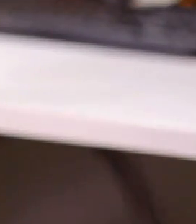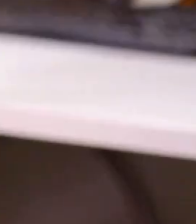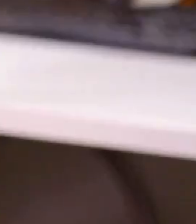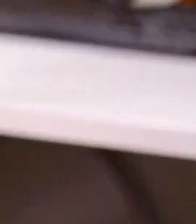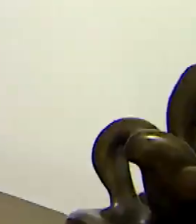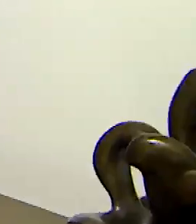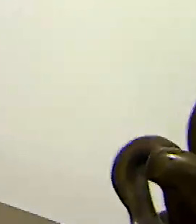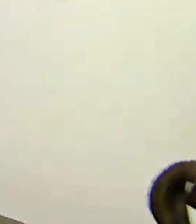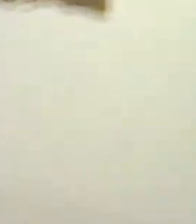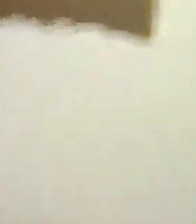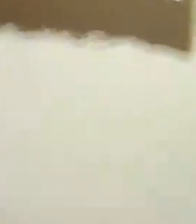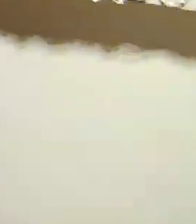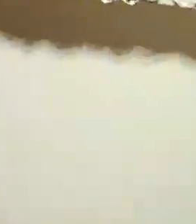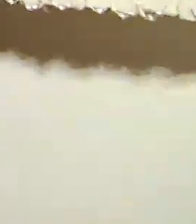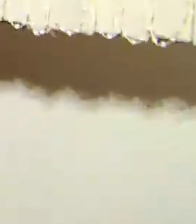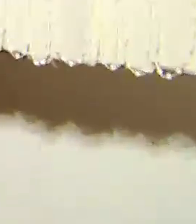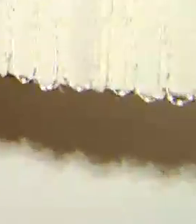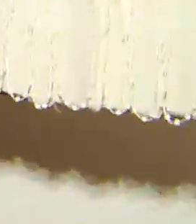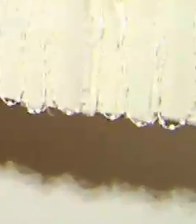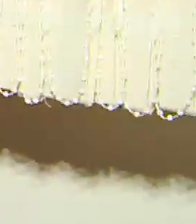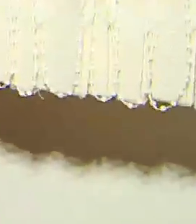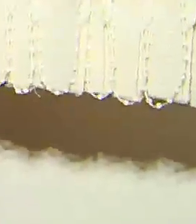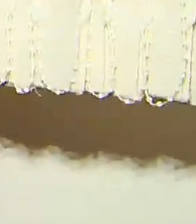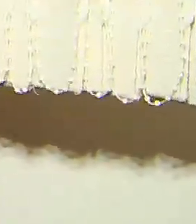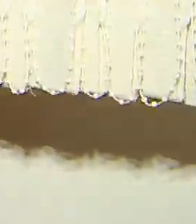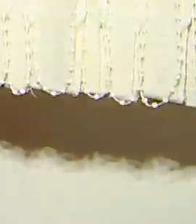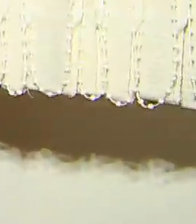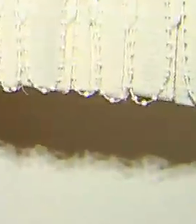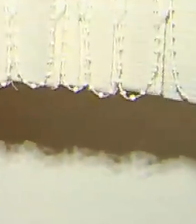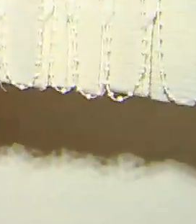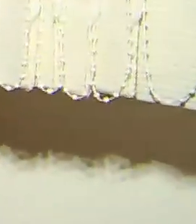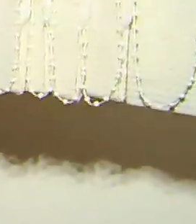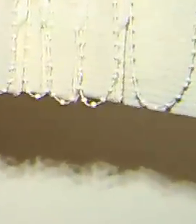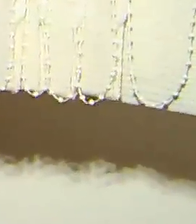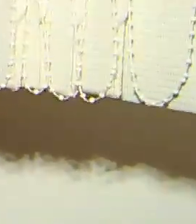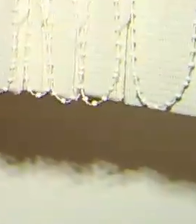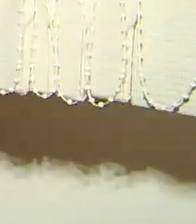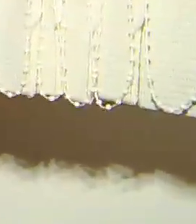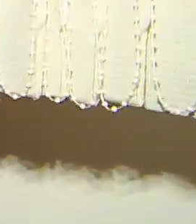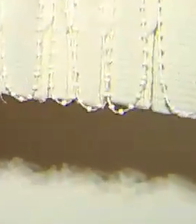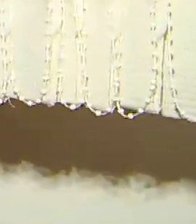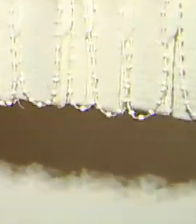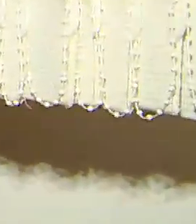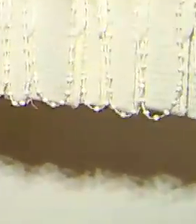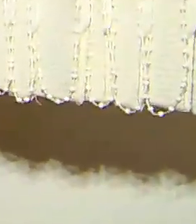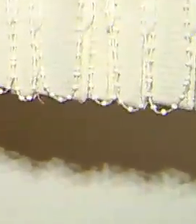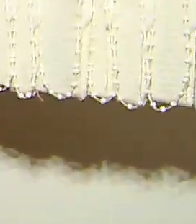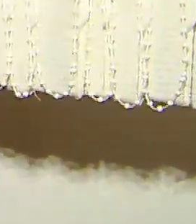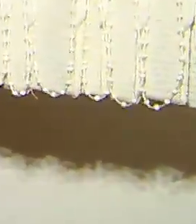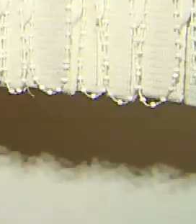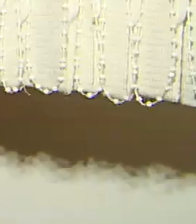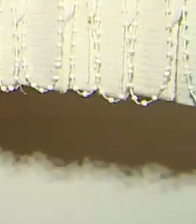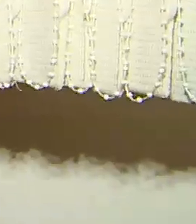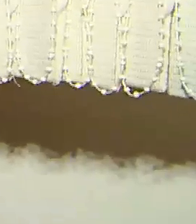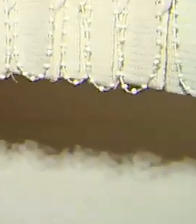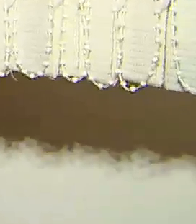caleidoscópio permanente. E é maravilhoso. Virgínia toca uma escultura abstrata de bronze sobre uma bancada.